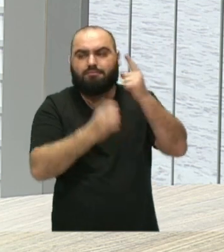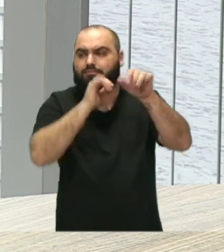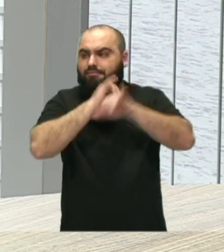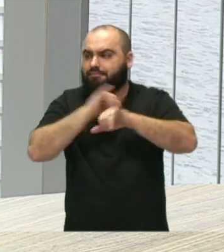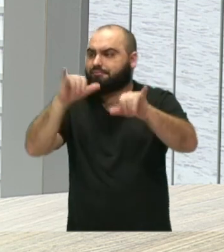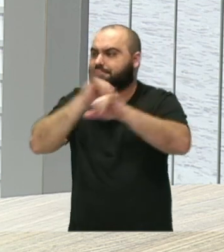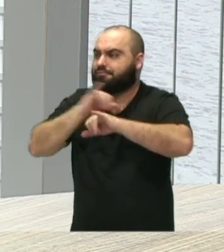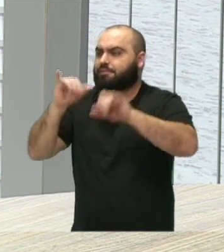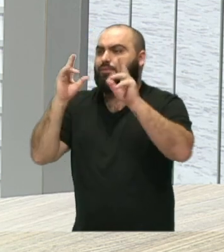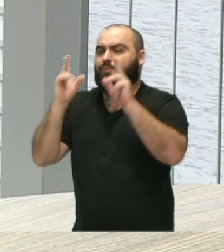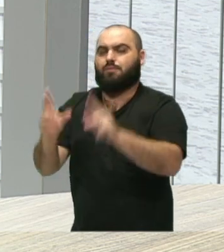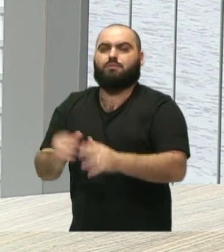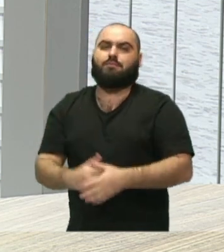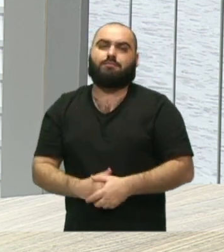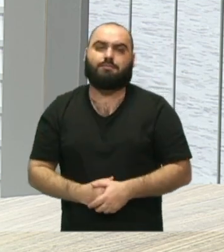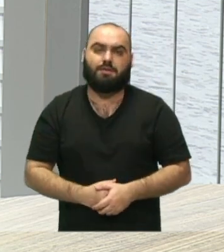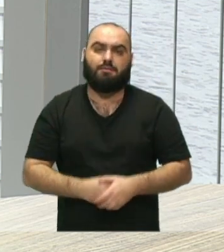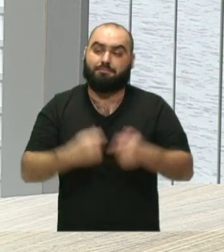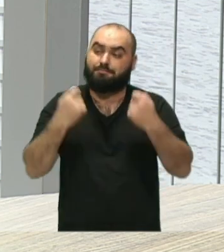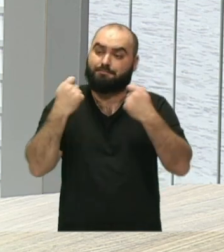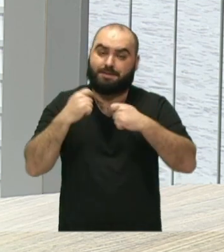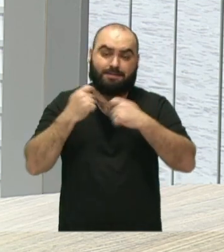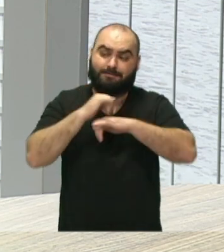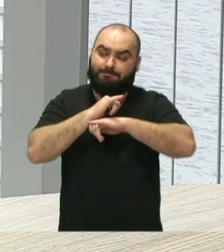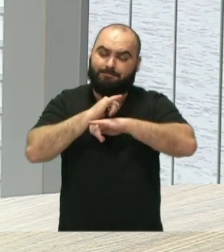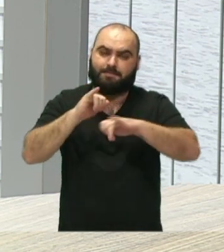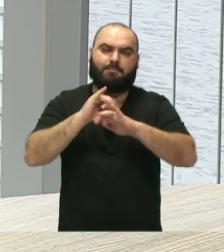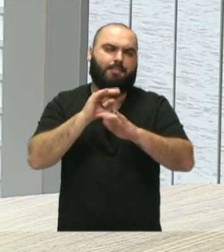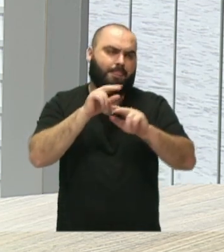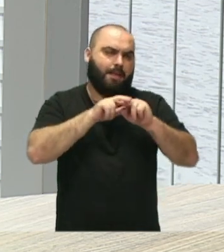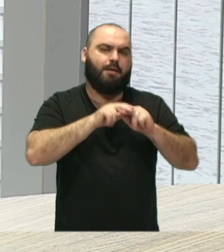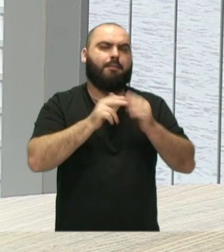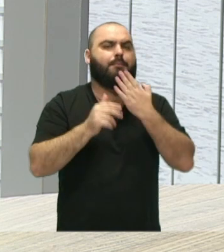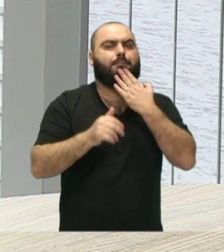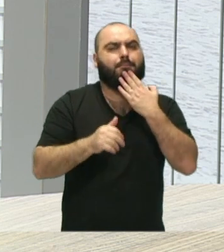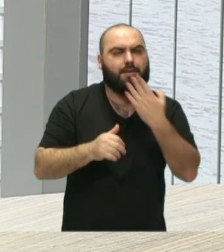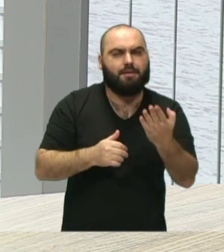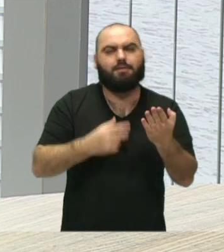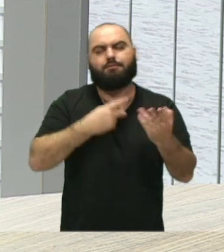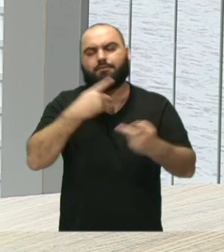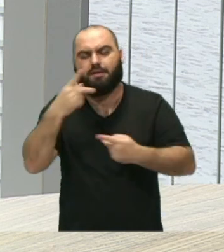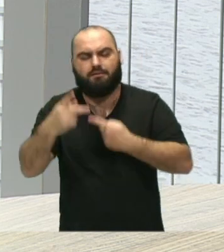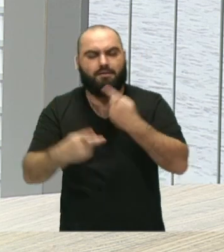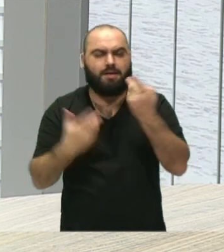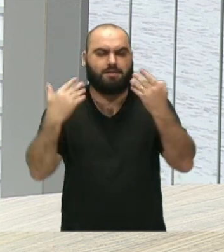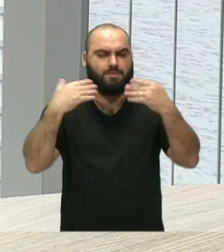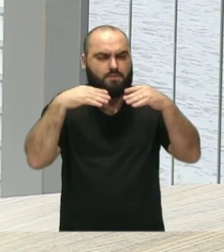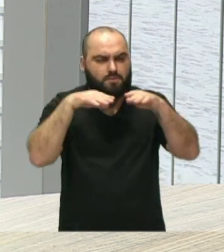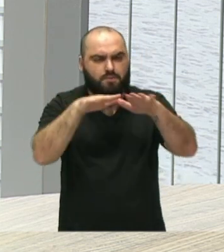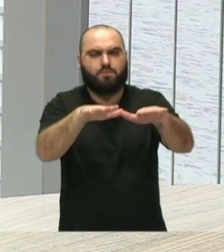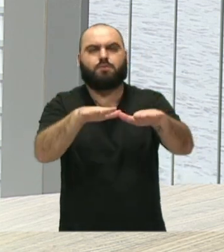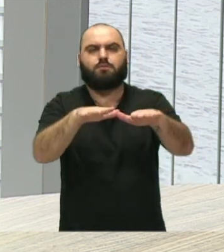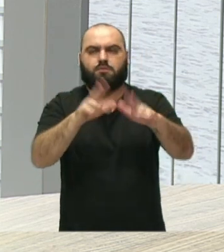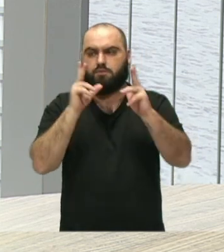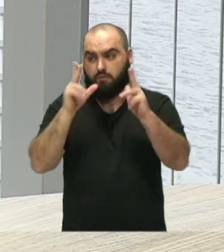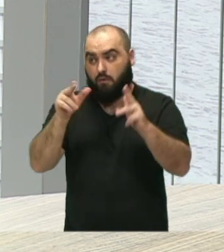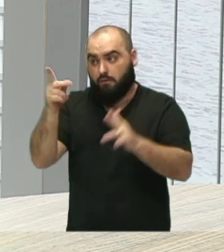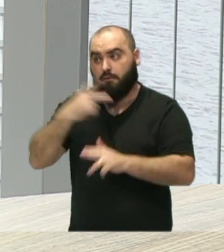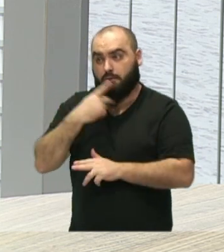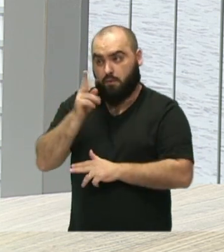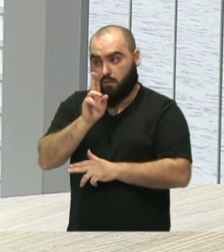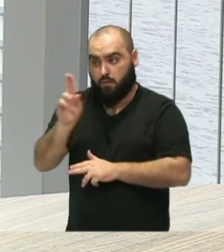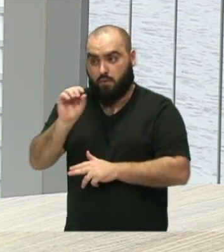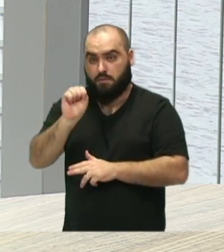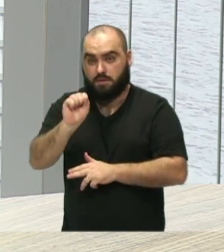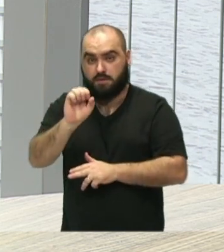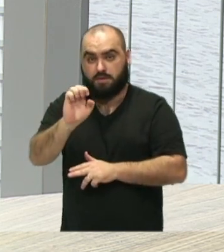toda a história, não apenas... Quando a gente pede a inclusão, e que você muito bem colocou, de nomes como Simeão, por exemplo, e